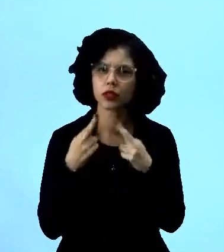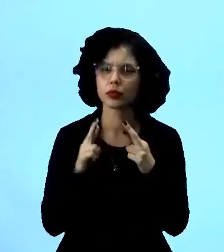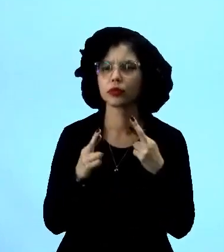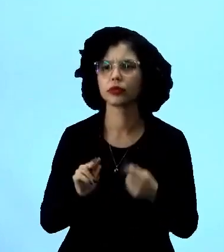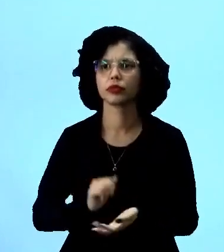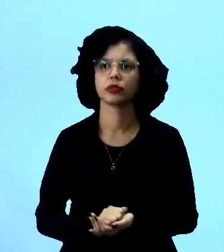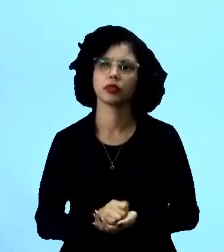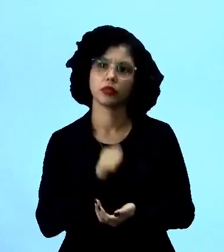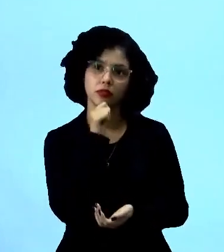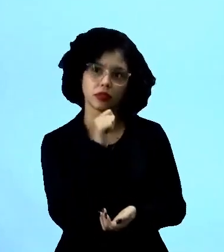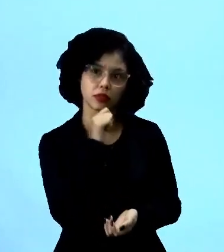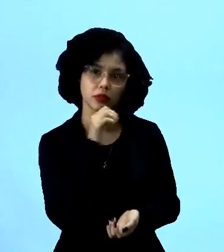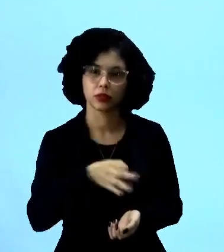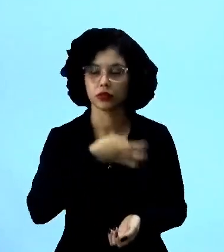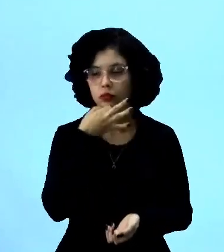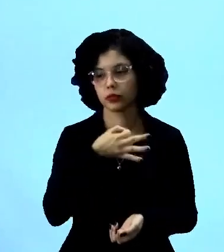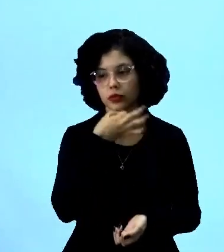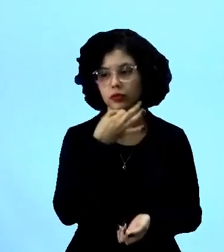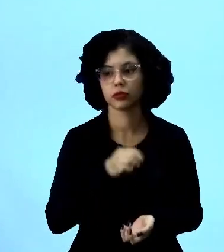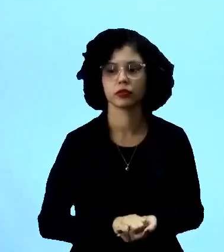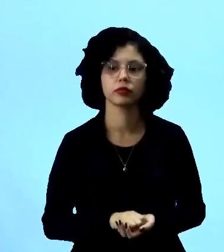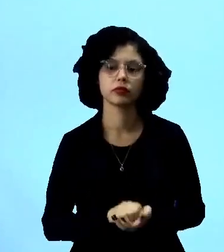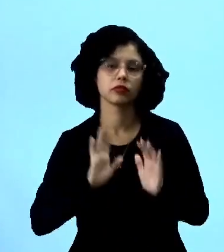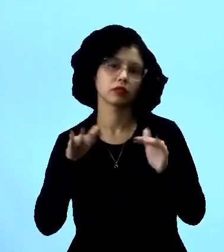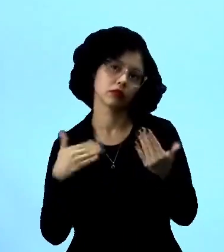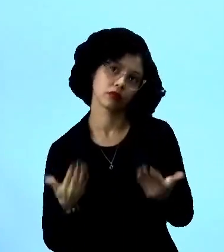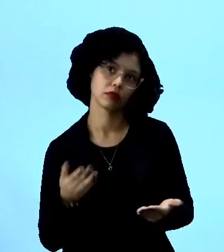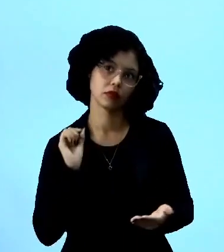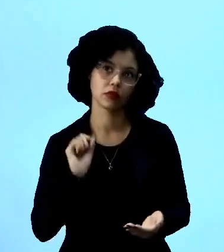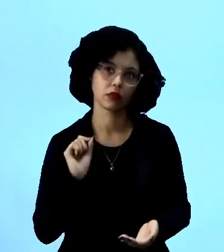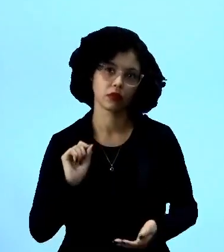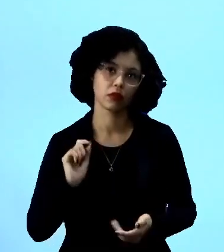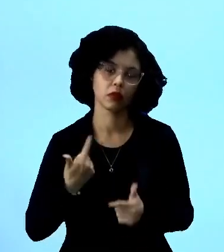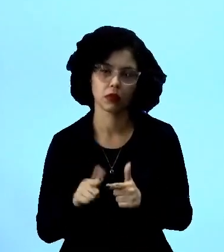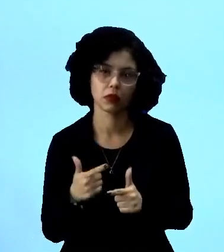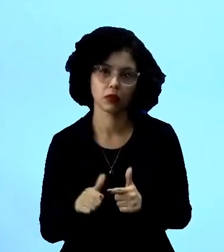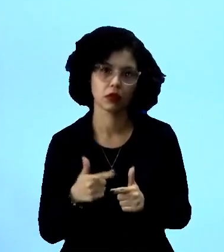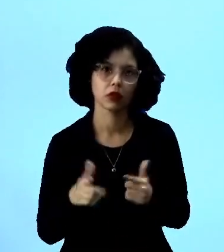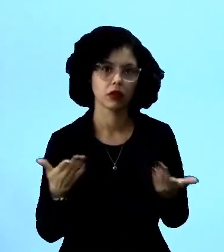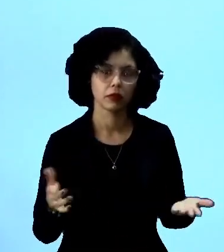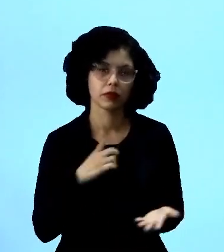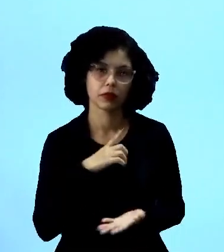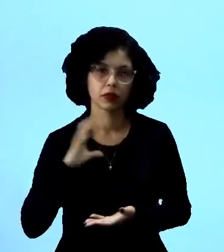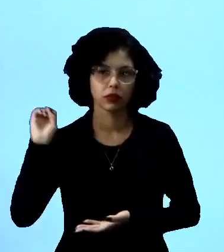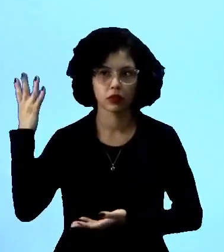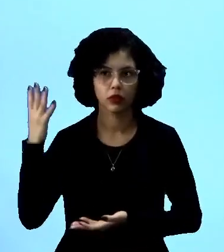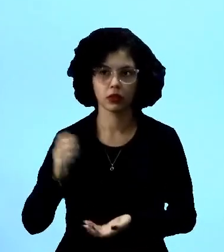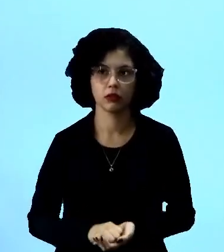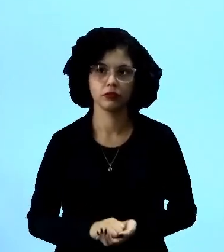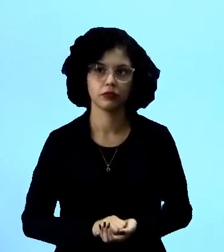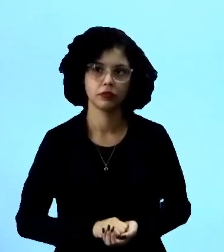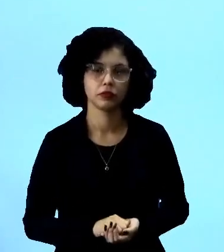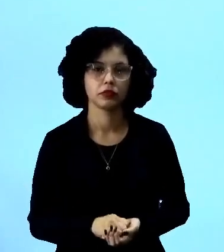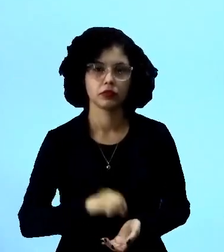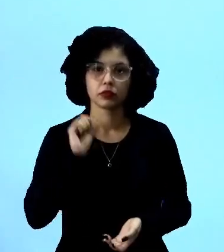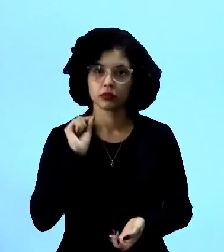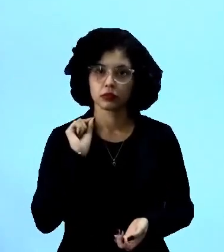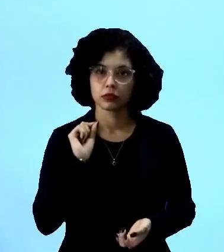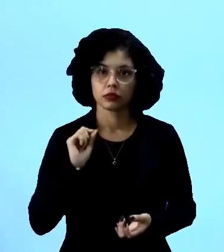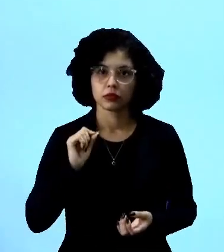reclamando, os seus argumentos, né, que dano, que prejuízo tem lhe causado em relação